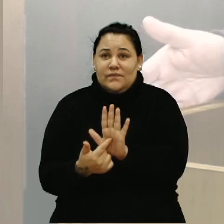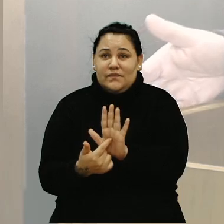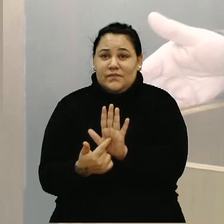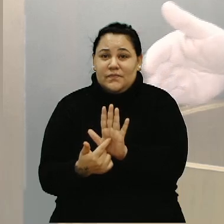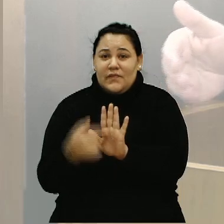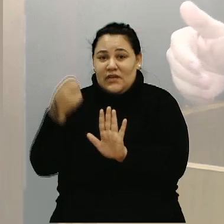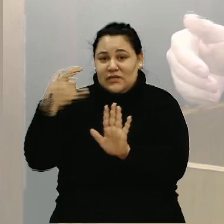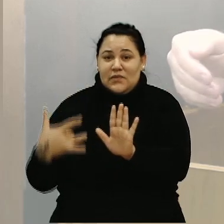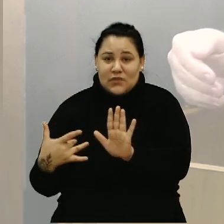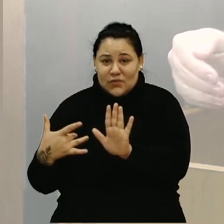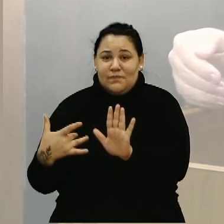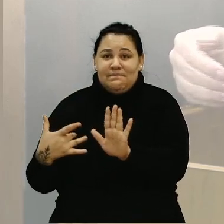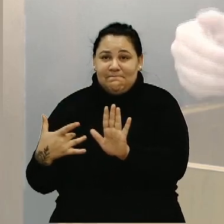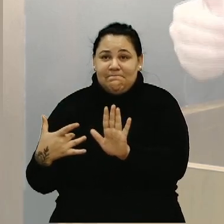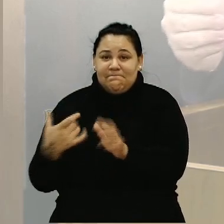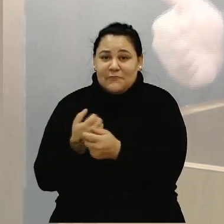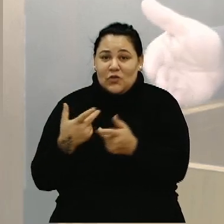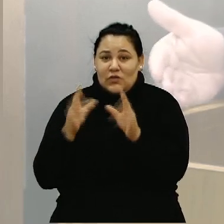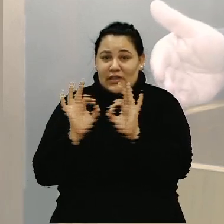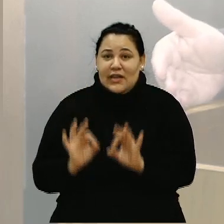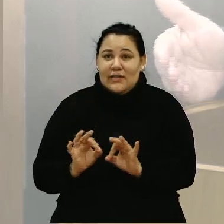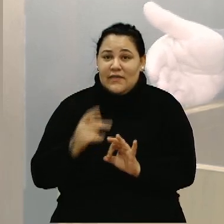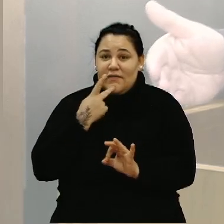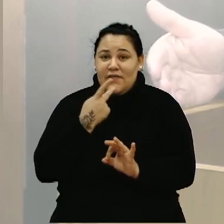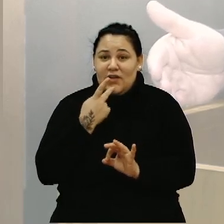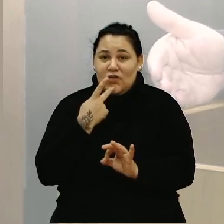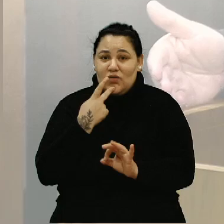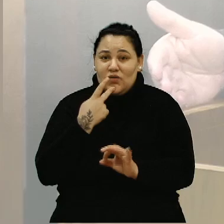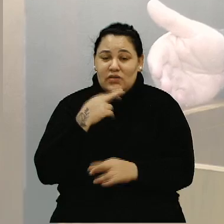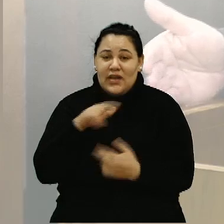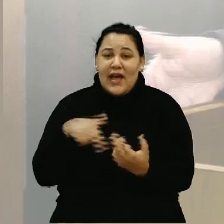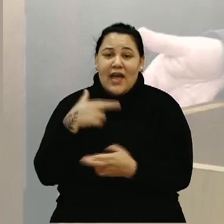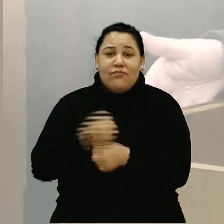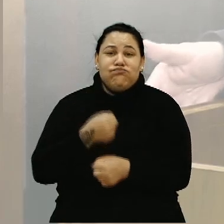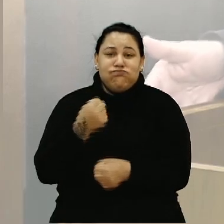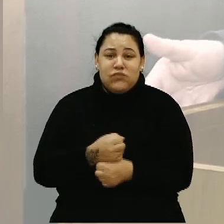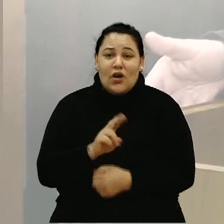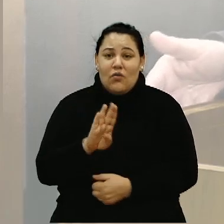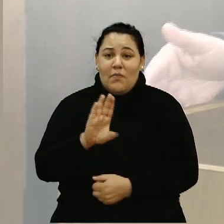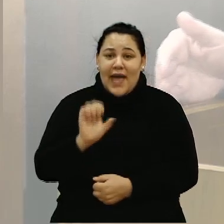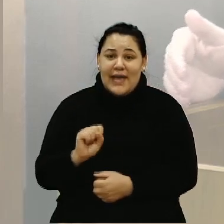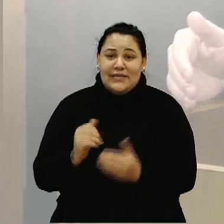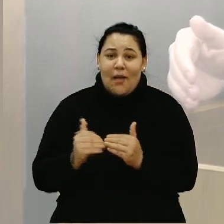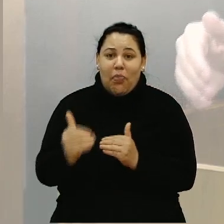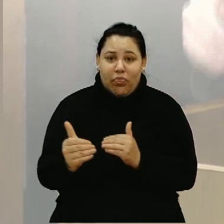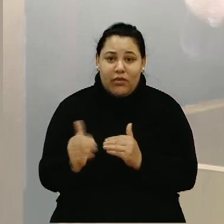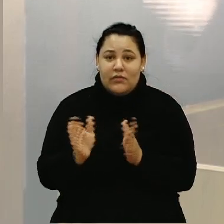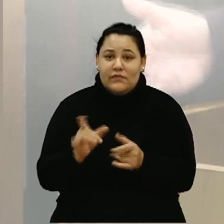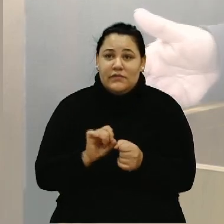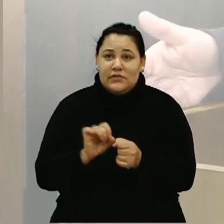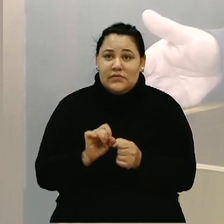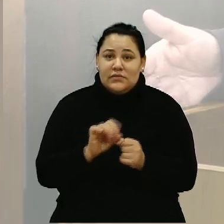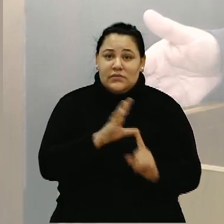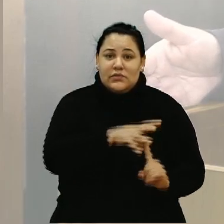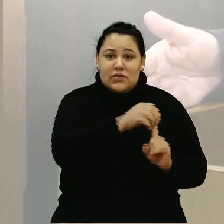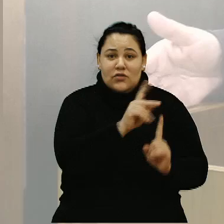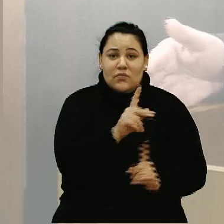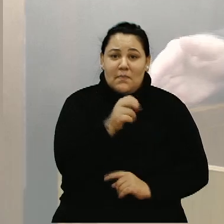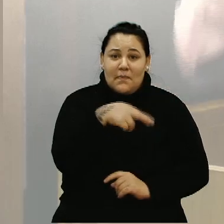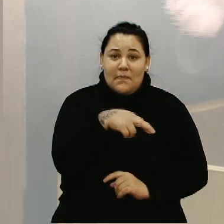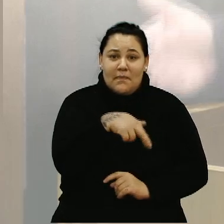de contas, fez a questão da reforma das UBSs que estão em andamento, inclusive do Parque Oásis, que já vai ser